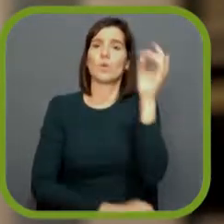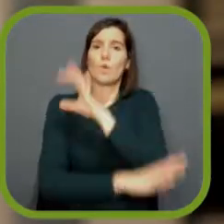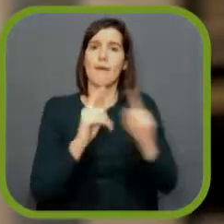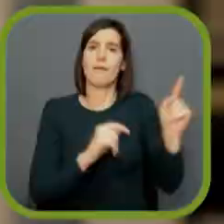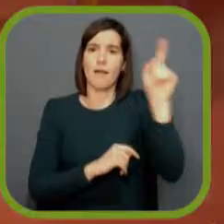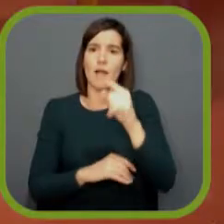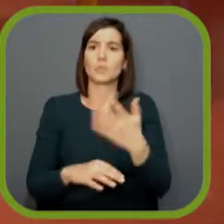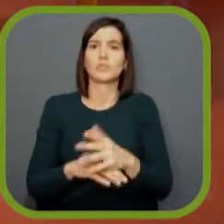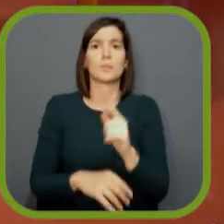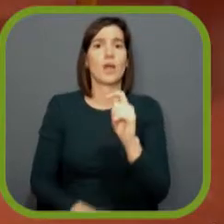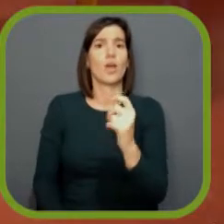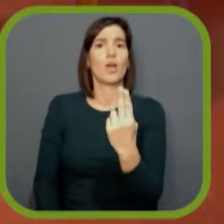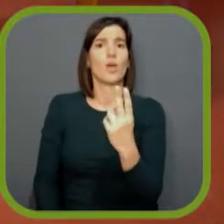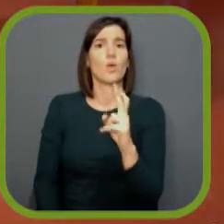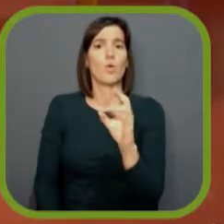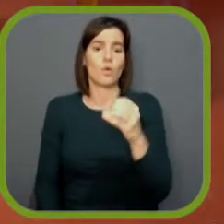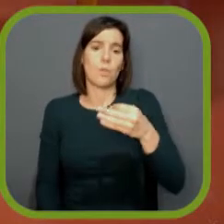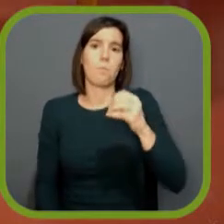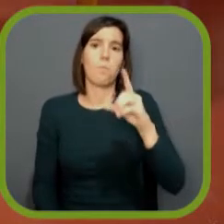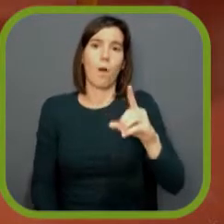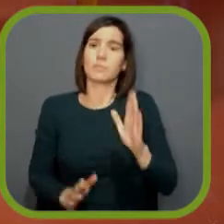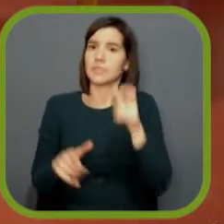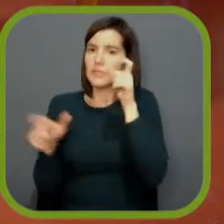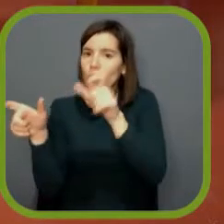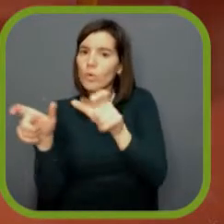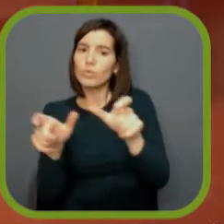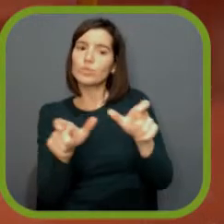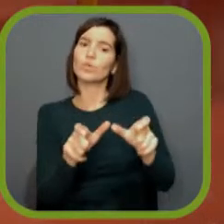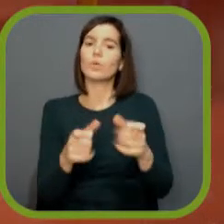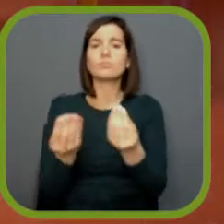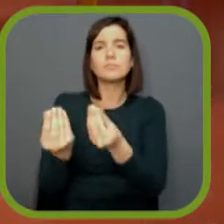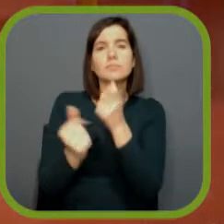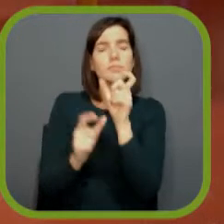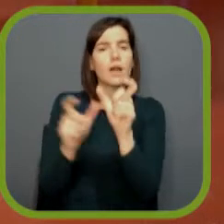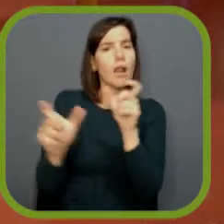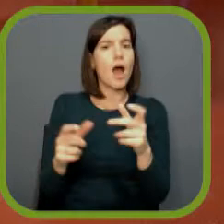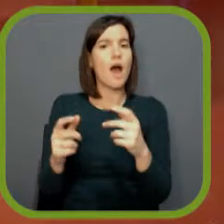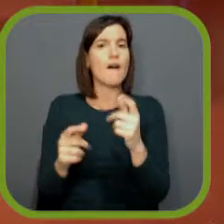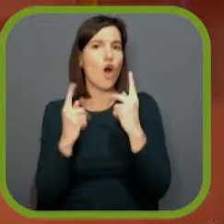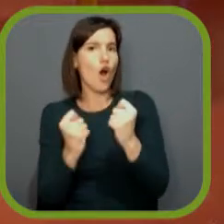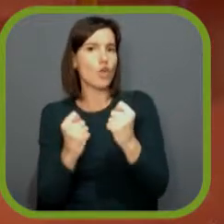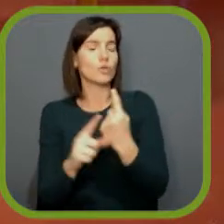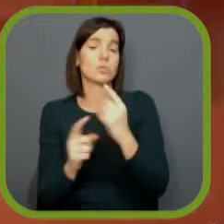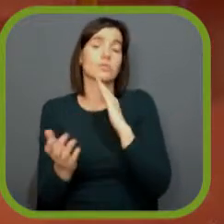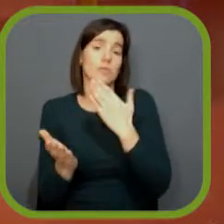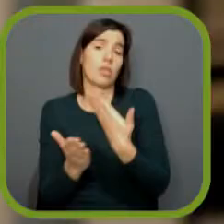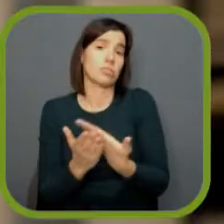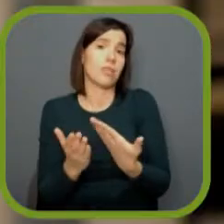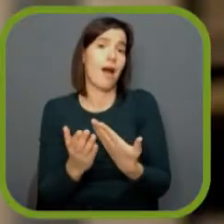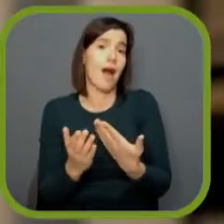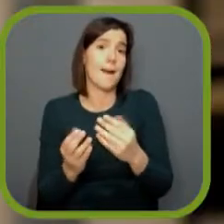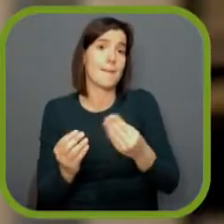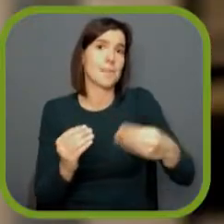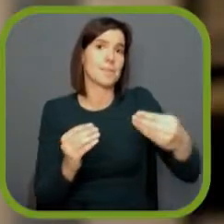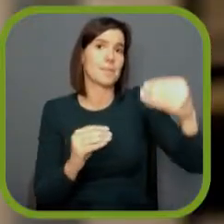fora, nomeadamente através, por exemplo, do Europol, tem que haver uma monitorização do discurso de ódio, porque o discurso de ódio tem consequências significativas em